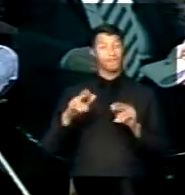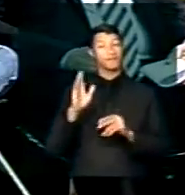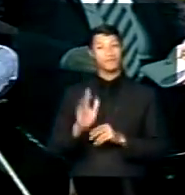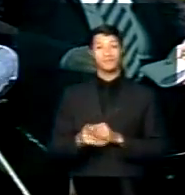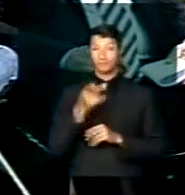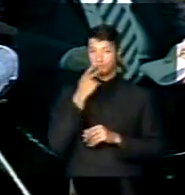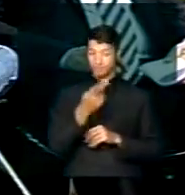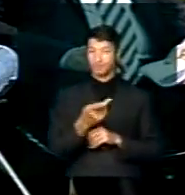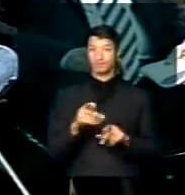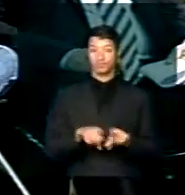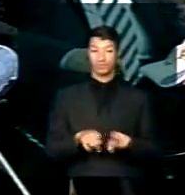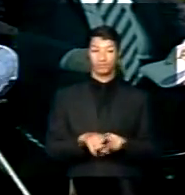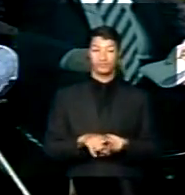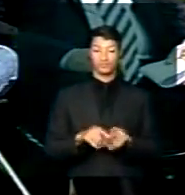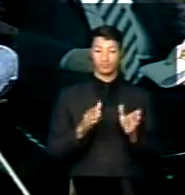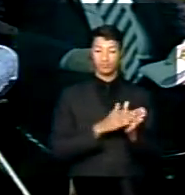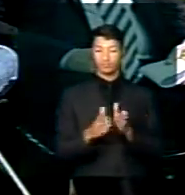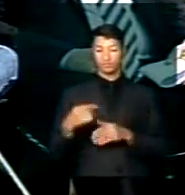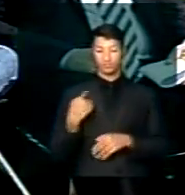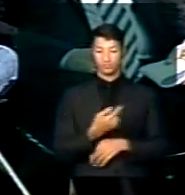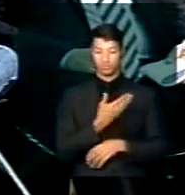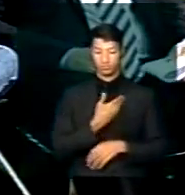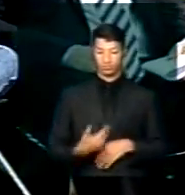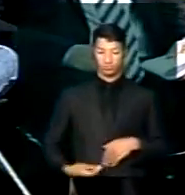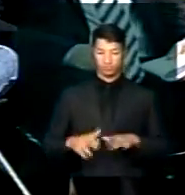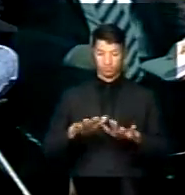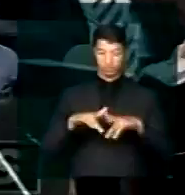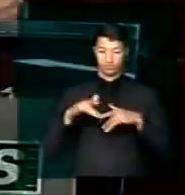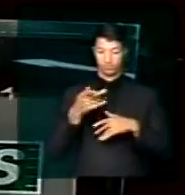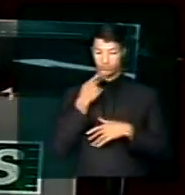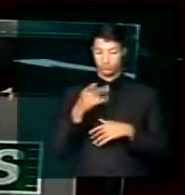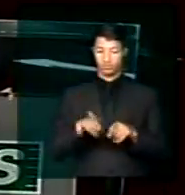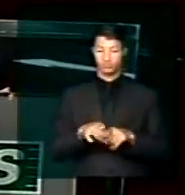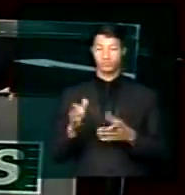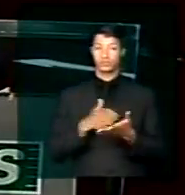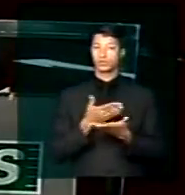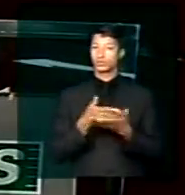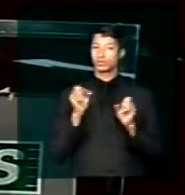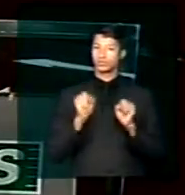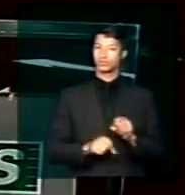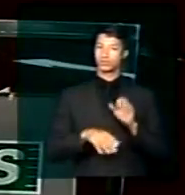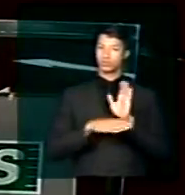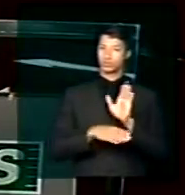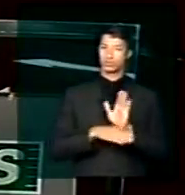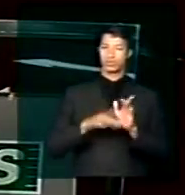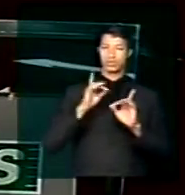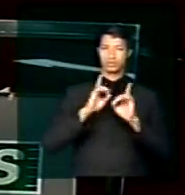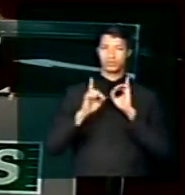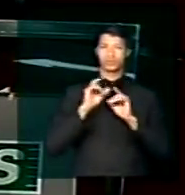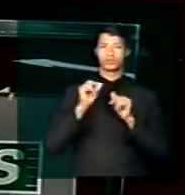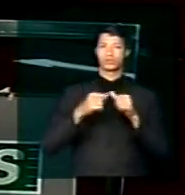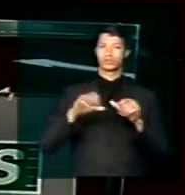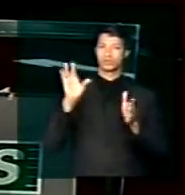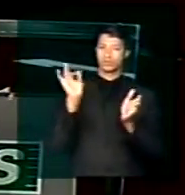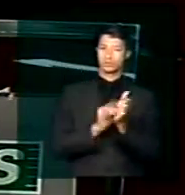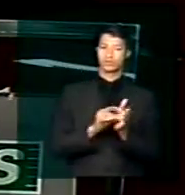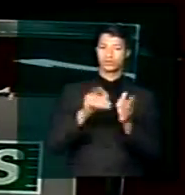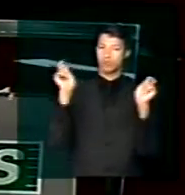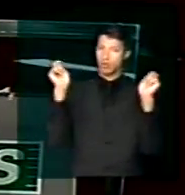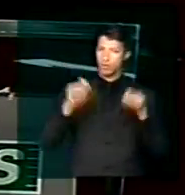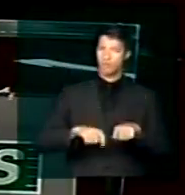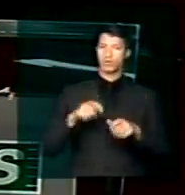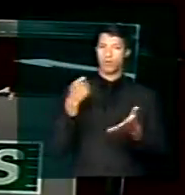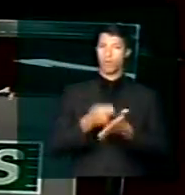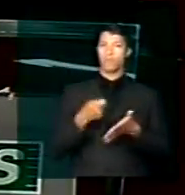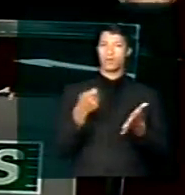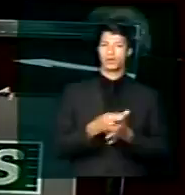foram abordados durante as nossas audiências públicas, citei alguns somente para que a gente possa fomentar aqui o debate, que está a definição das competências